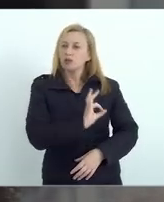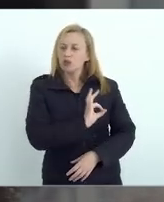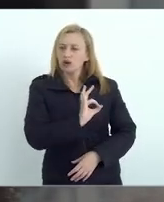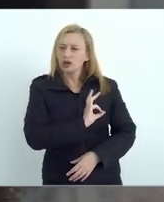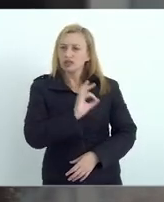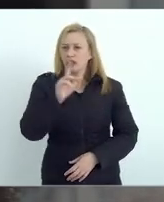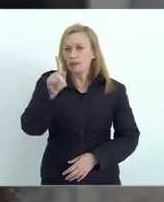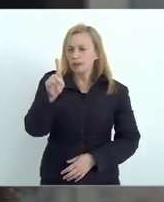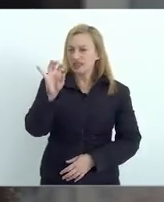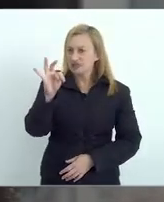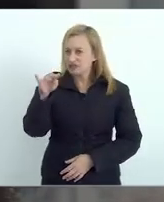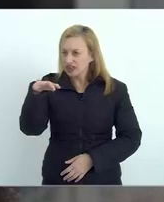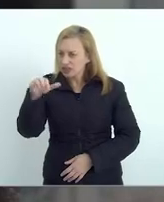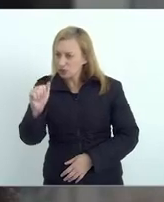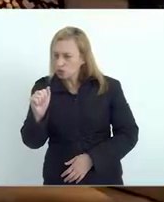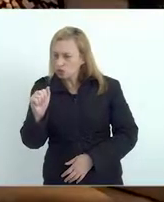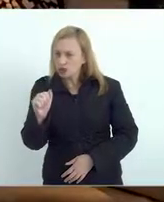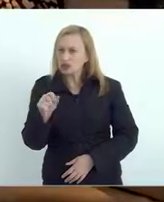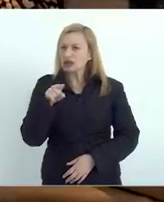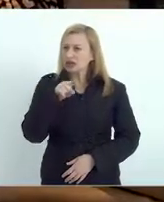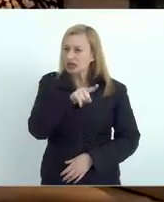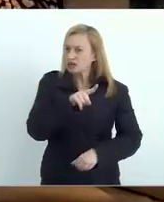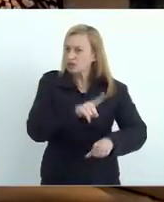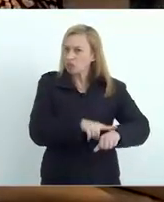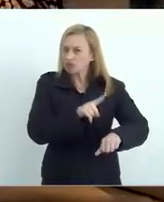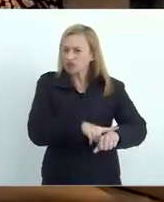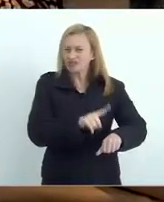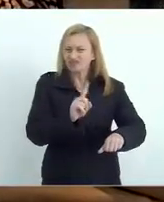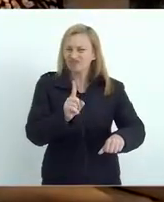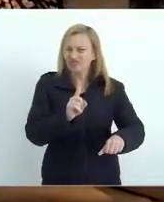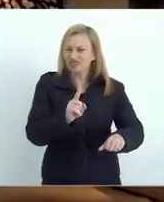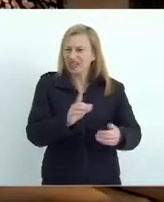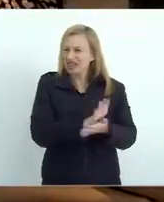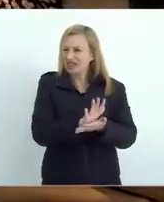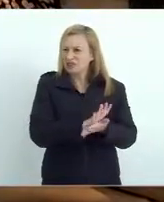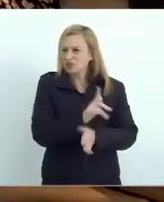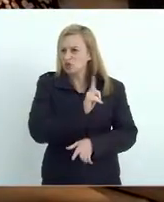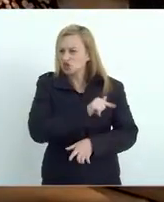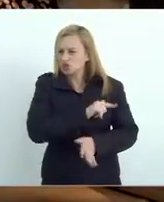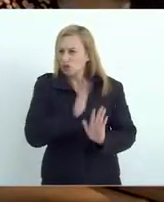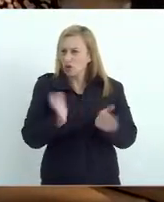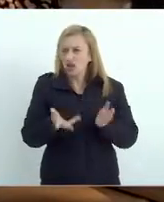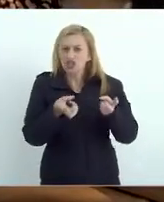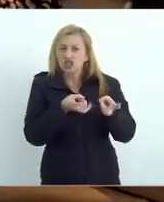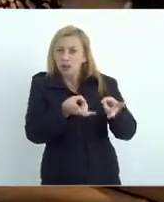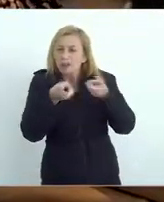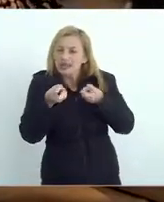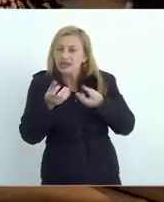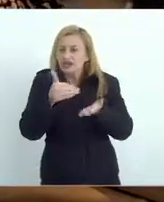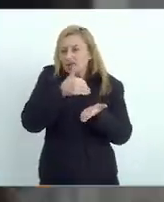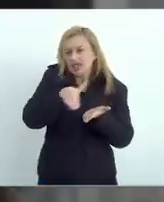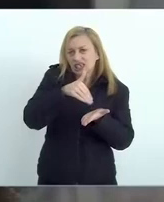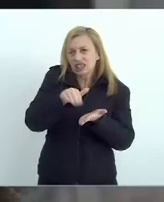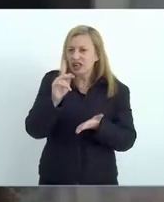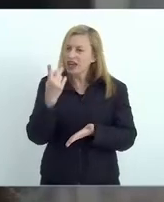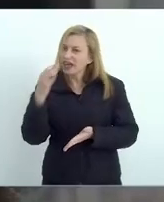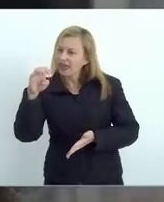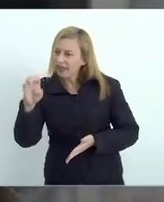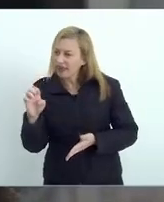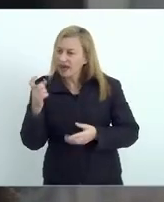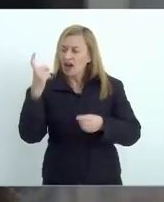naquele momento isso Não tem absolutamente nada a ver com a atual gestão e a gente percebe no secretário Henrique